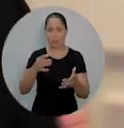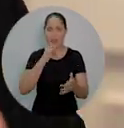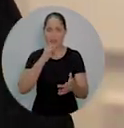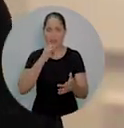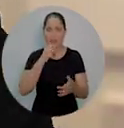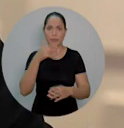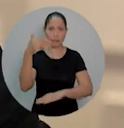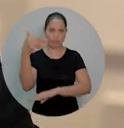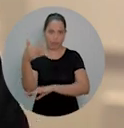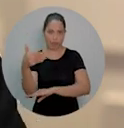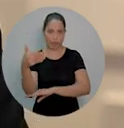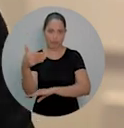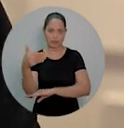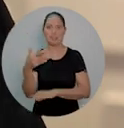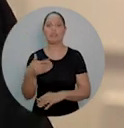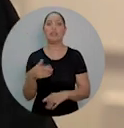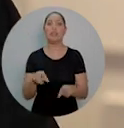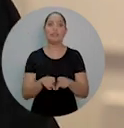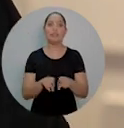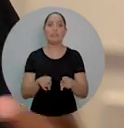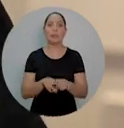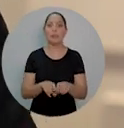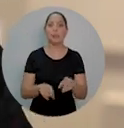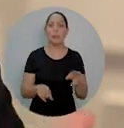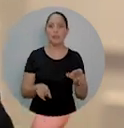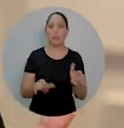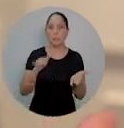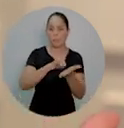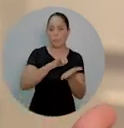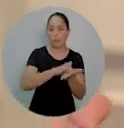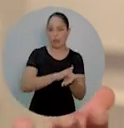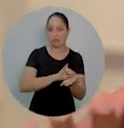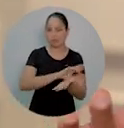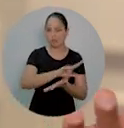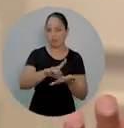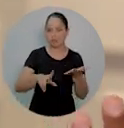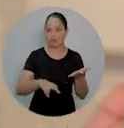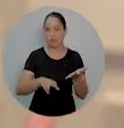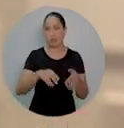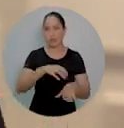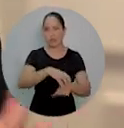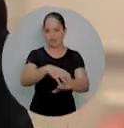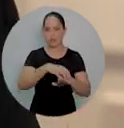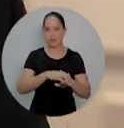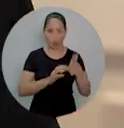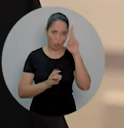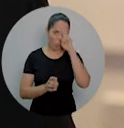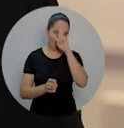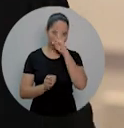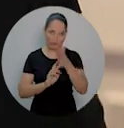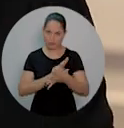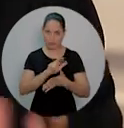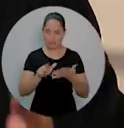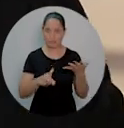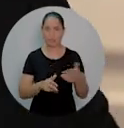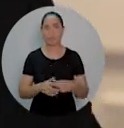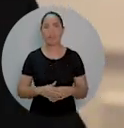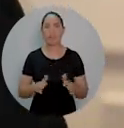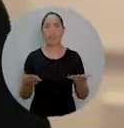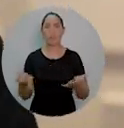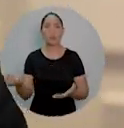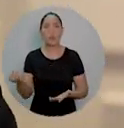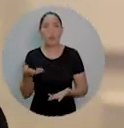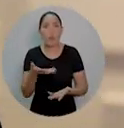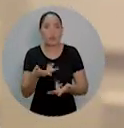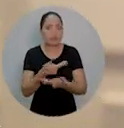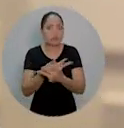briga de táxi com motores de aplicativos. E por que isso? Porque era uma situação tão nova que nem mesmo os